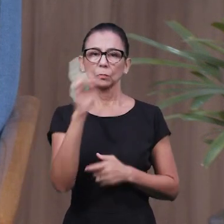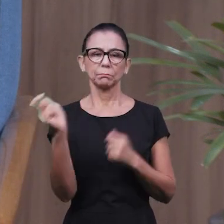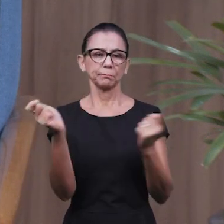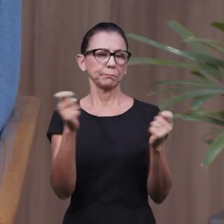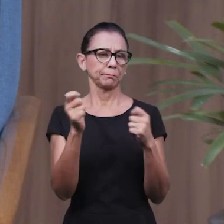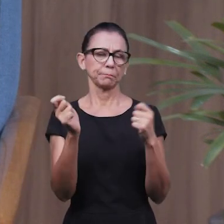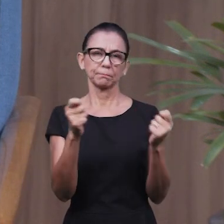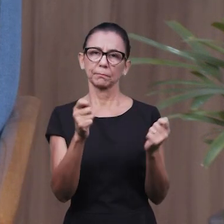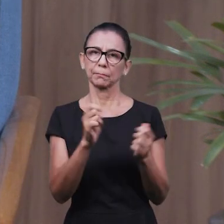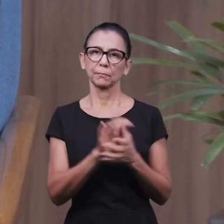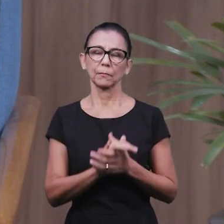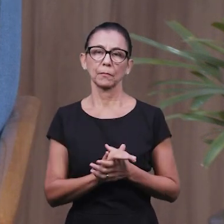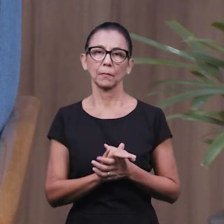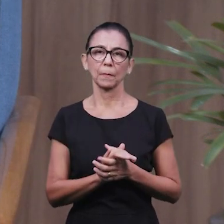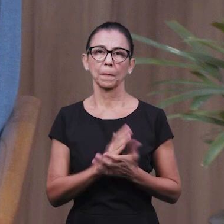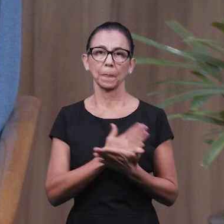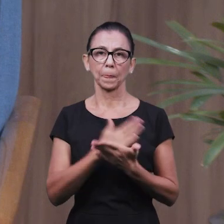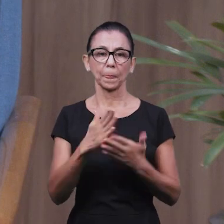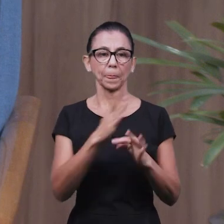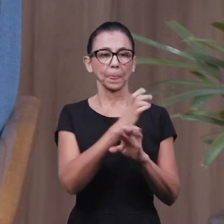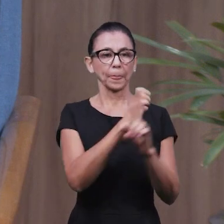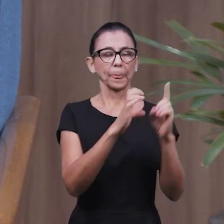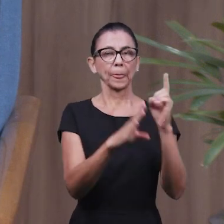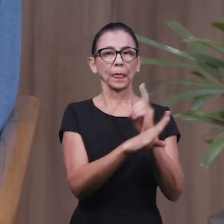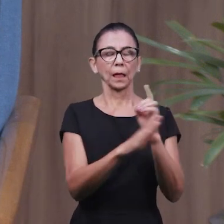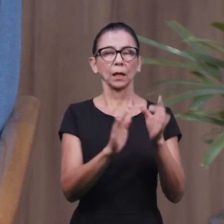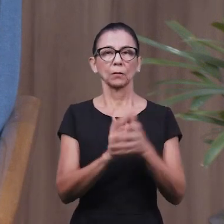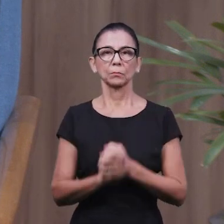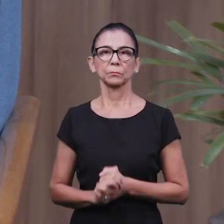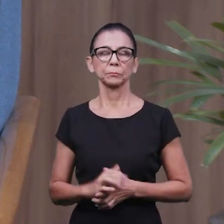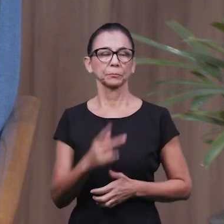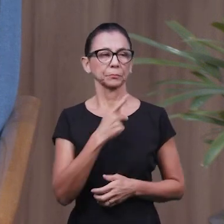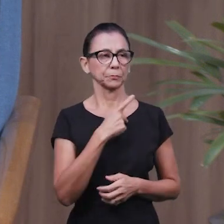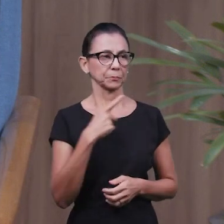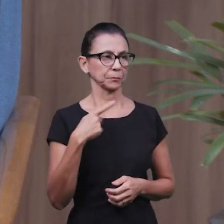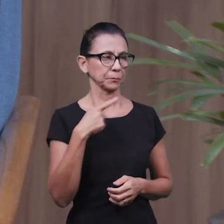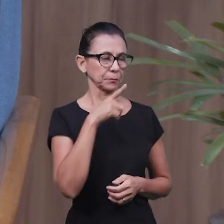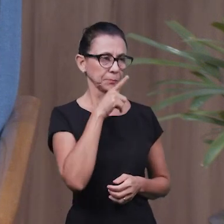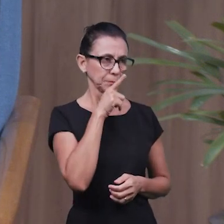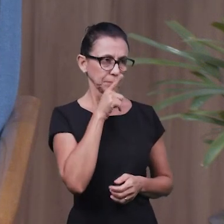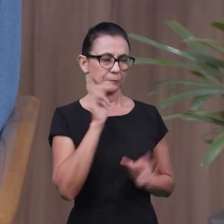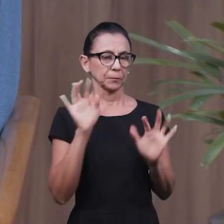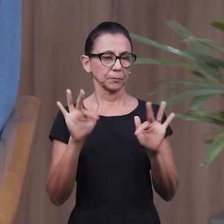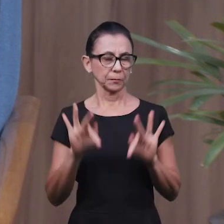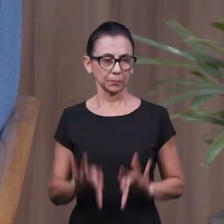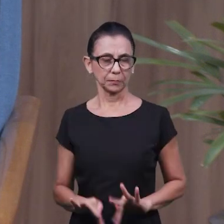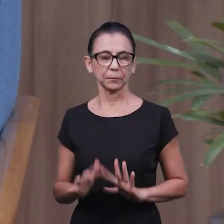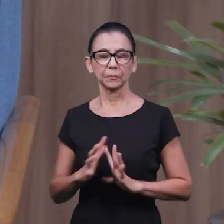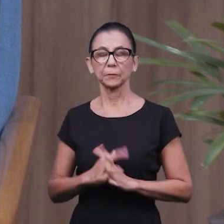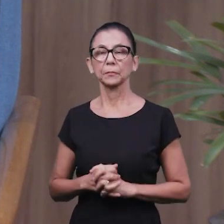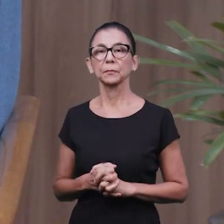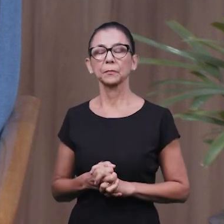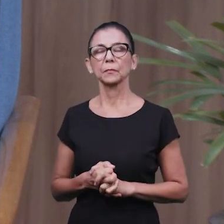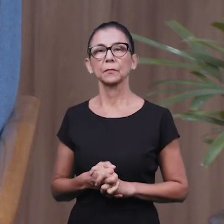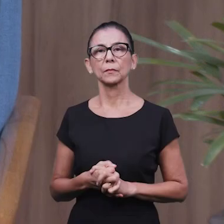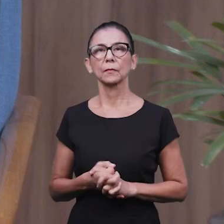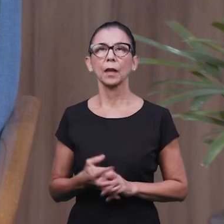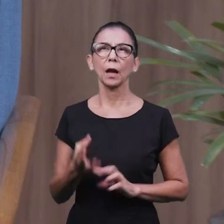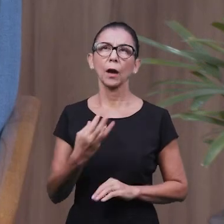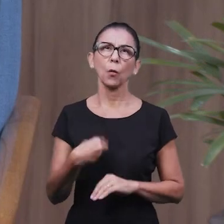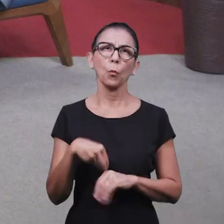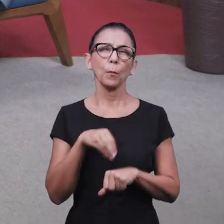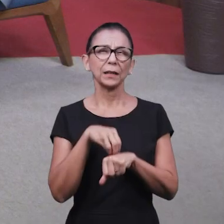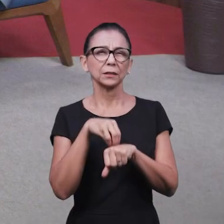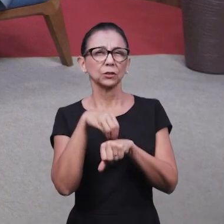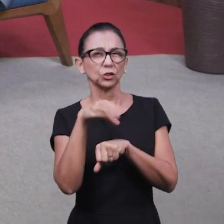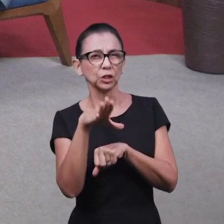como eu disse já, a partir da Escola Bíblica Dominical. Pastor Gilson, a gente sempre encerra com uma palavra direcionada ao irmão